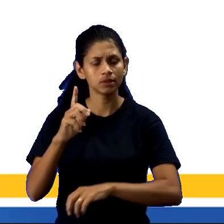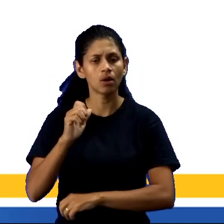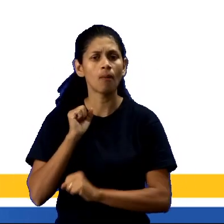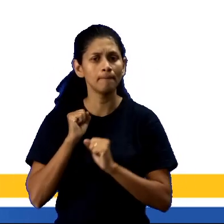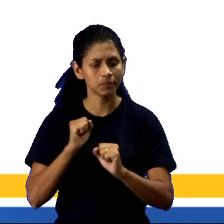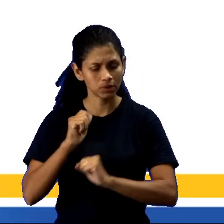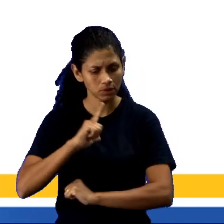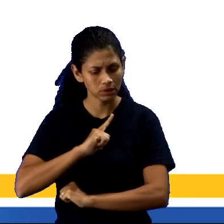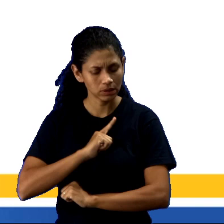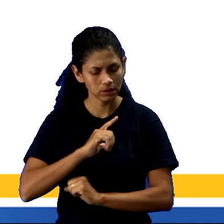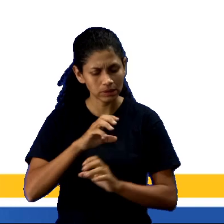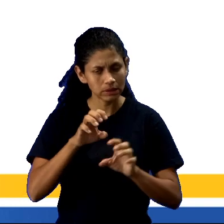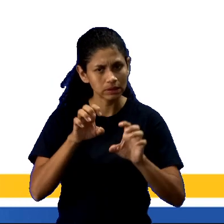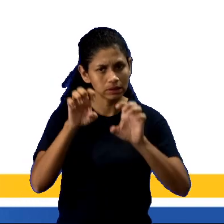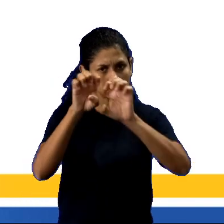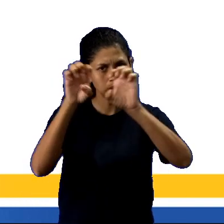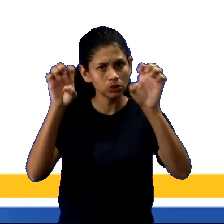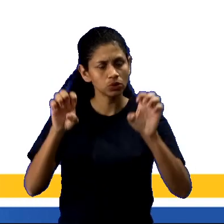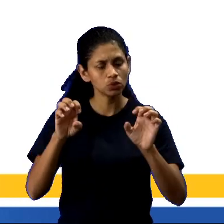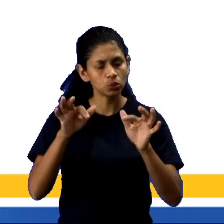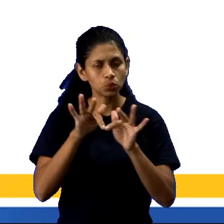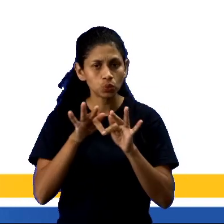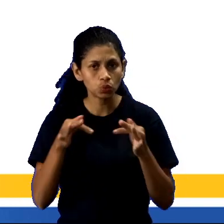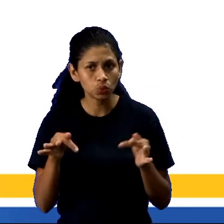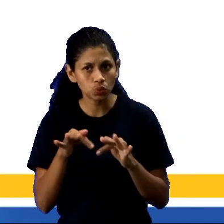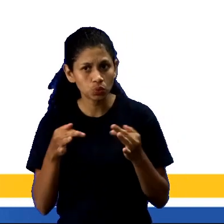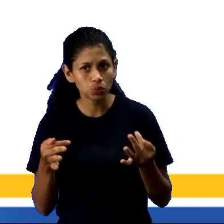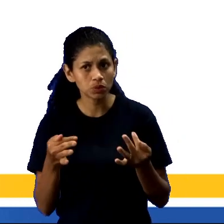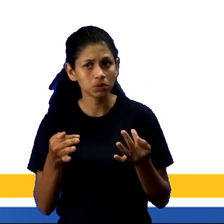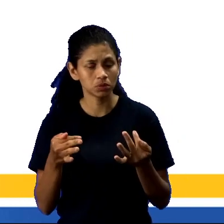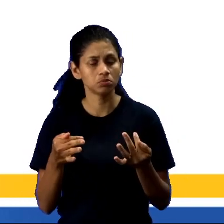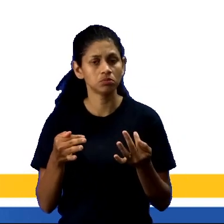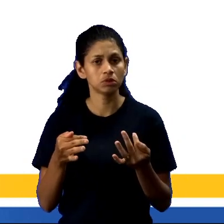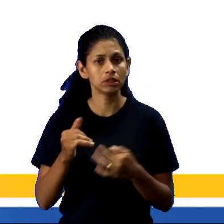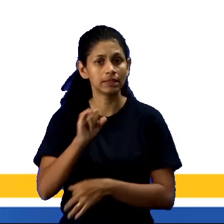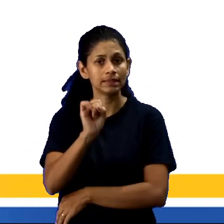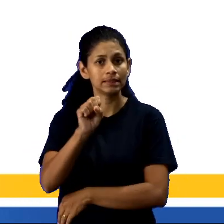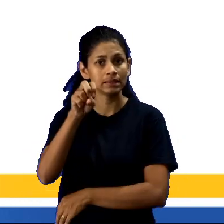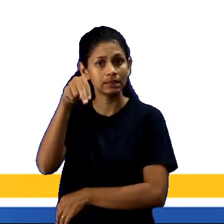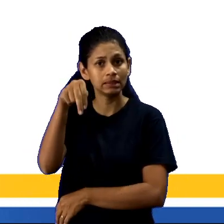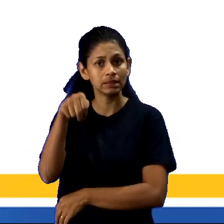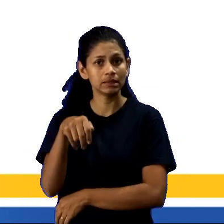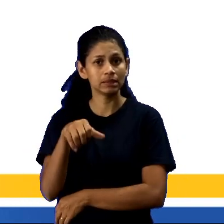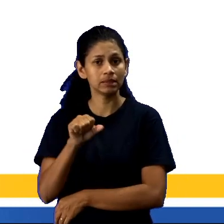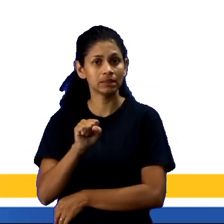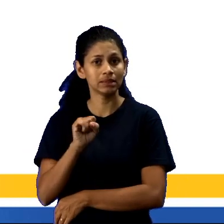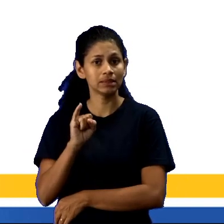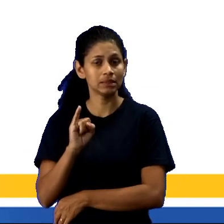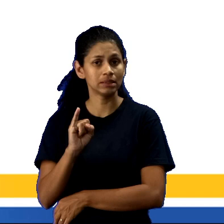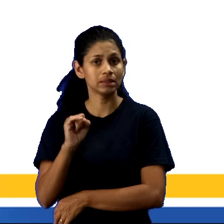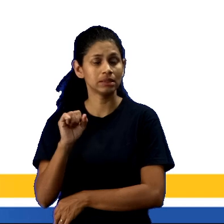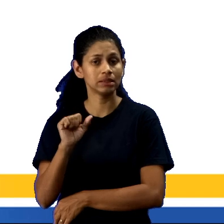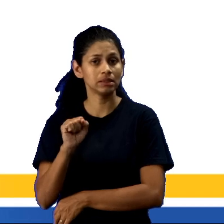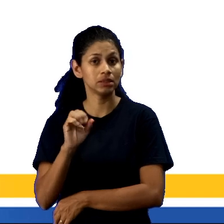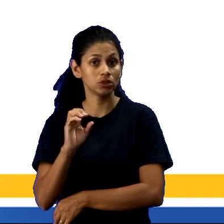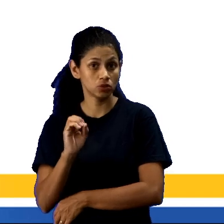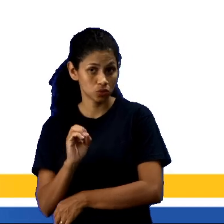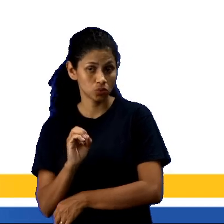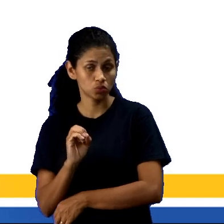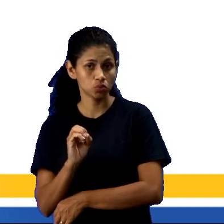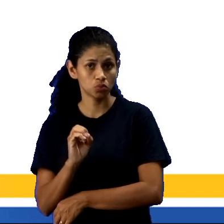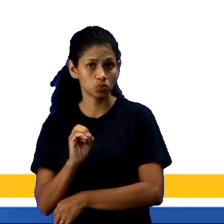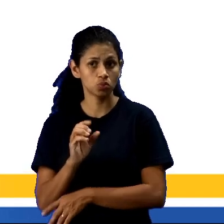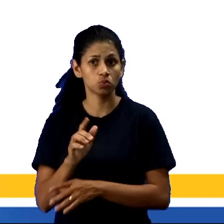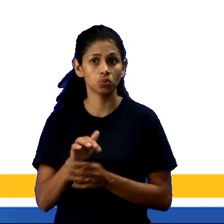ou possuir subdivisões, como incisos, alíneas e parágrafos, que nós estudamos na última aula. Olha